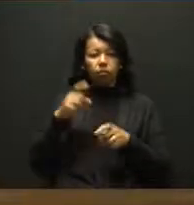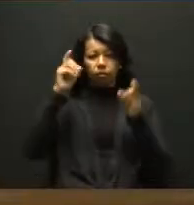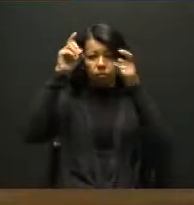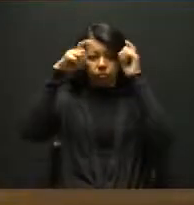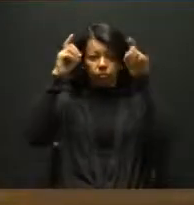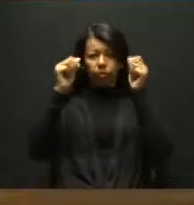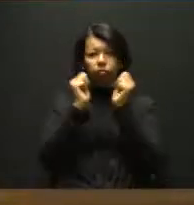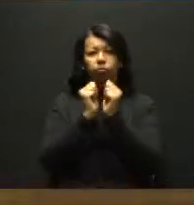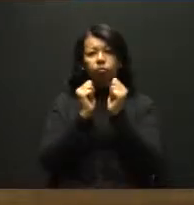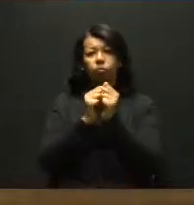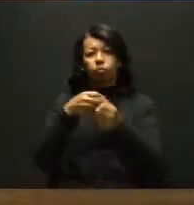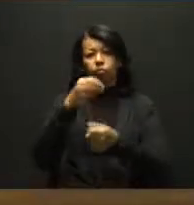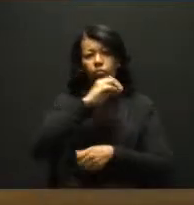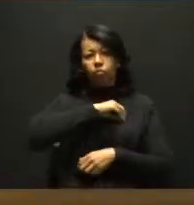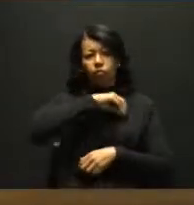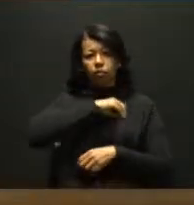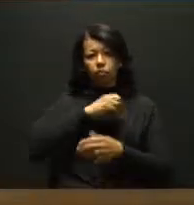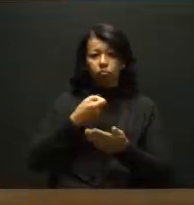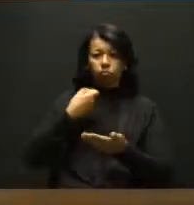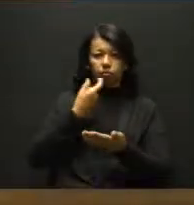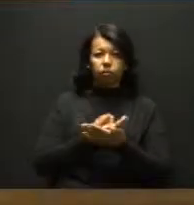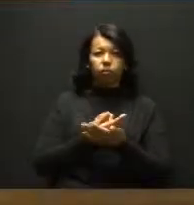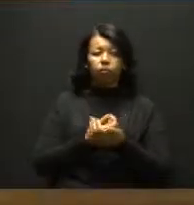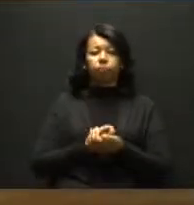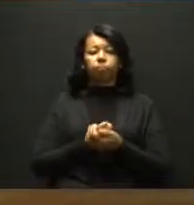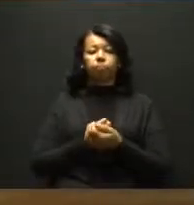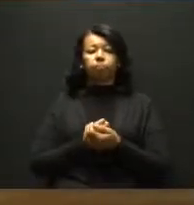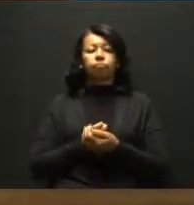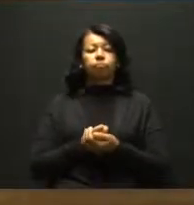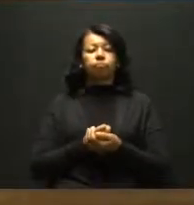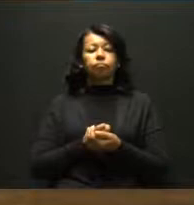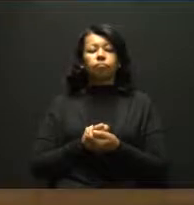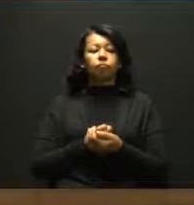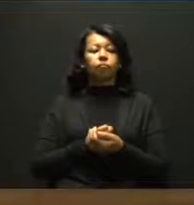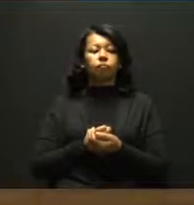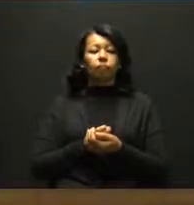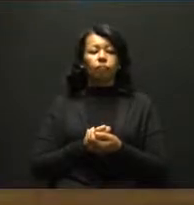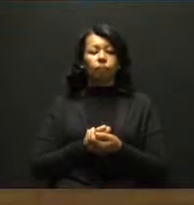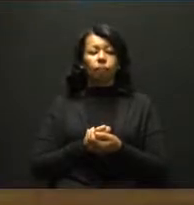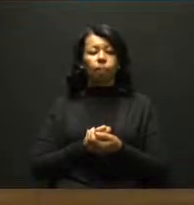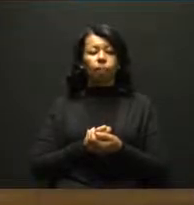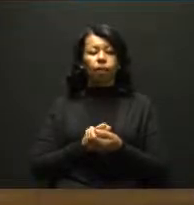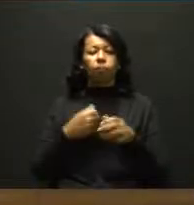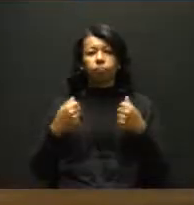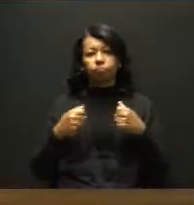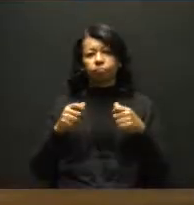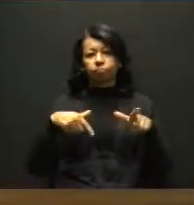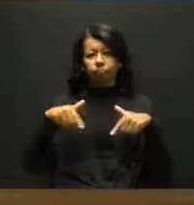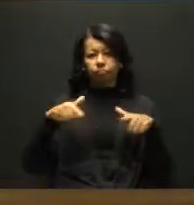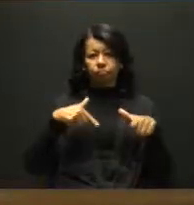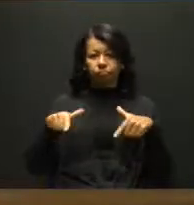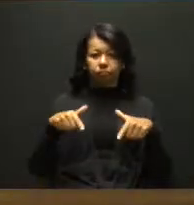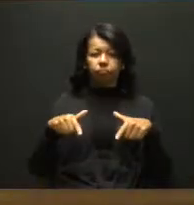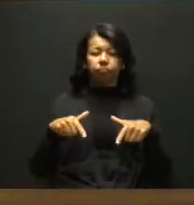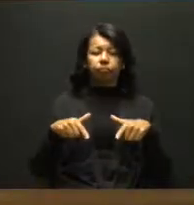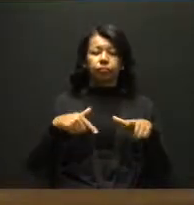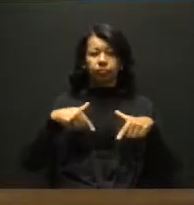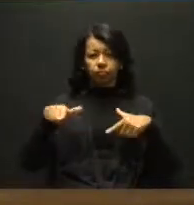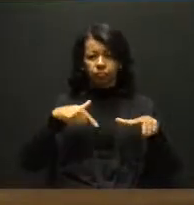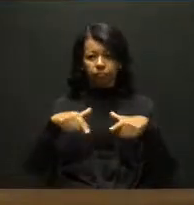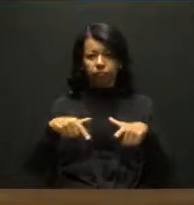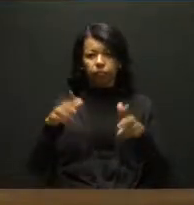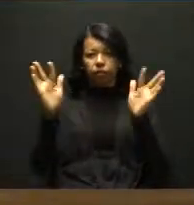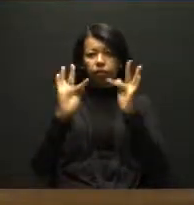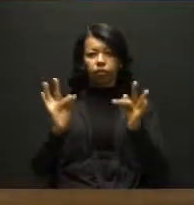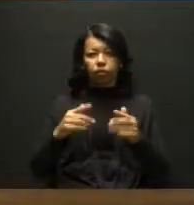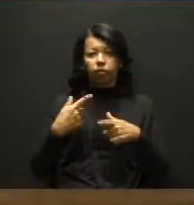da cursan como também funcionários acusavam o vereador márcio achamos que trabalhar muito estou muito feliz porque graças